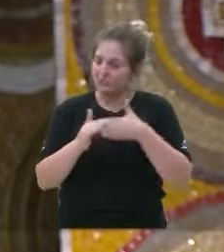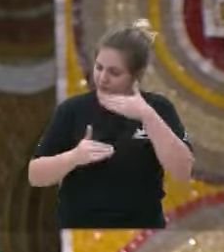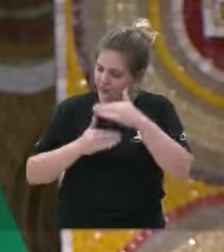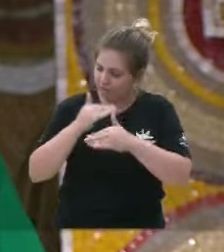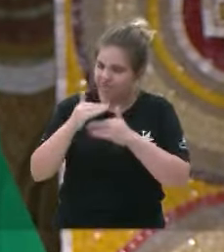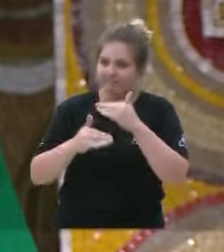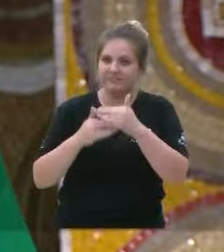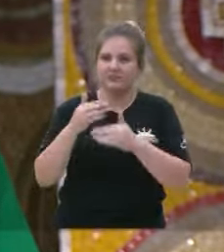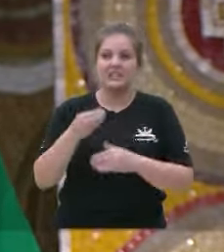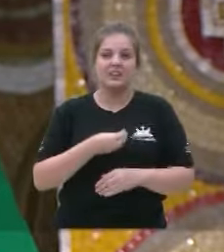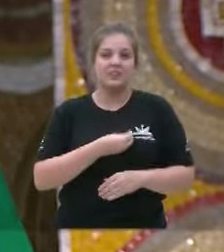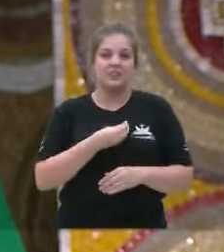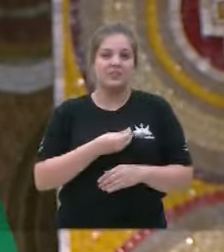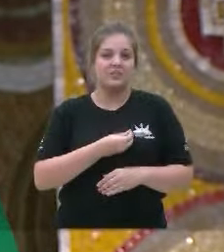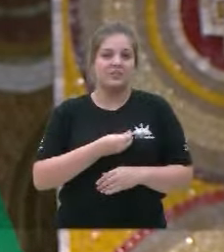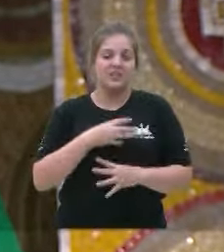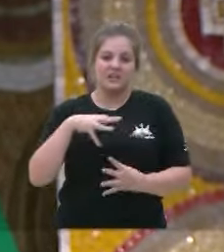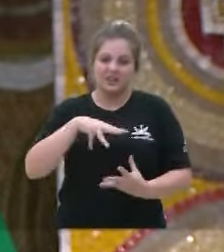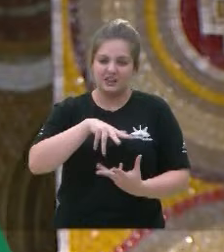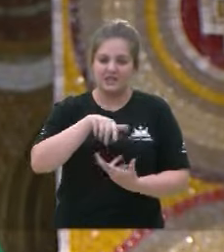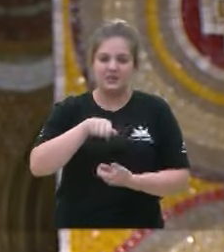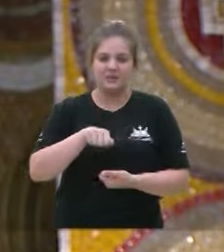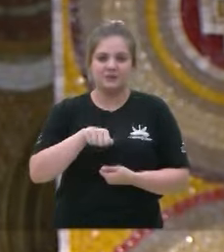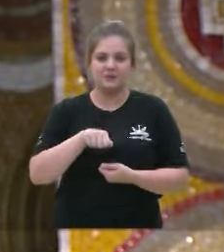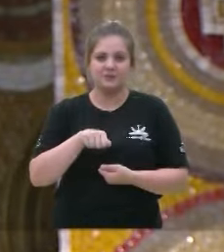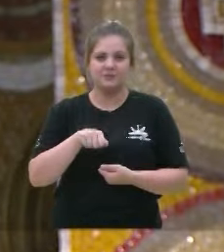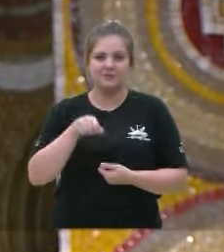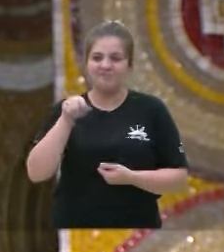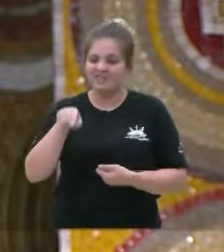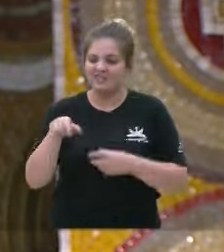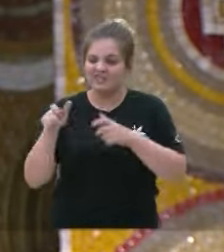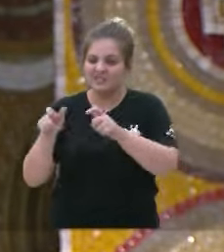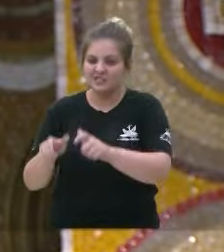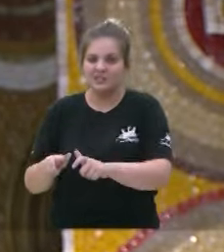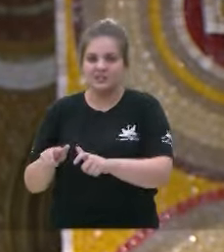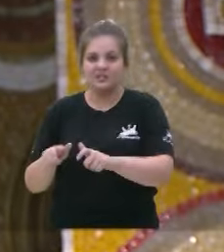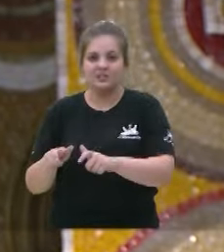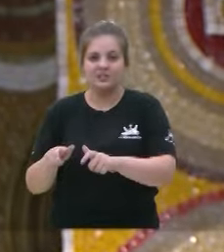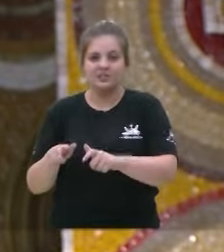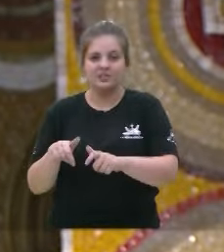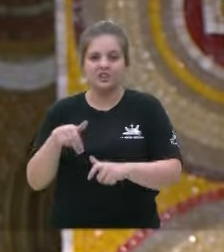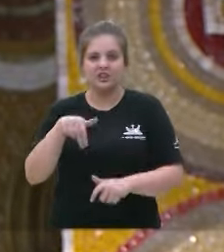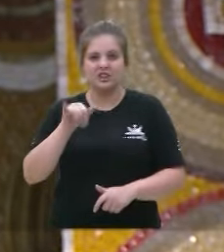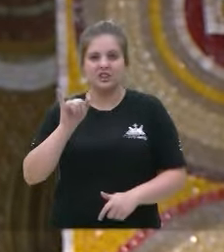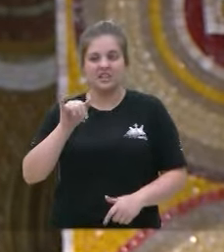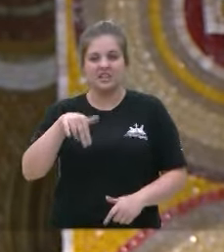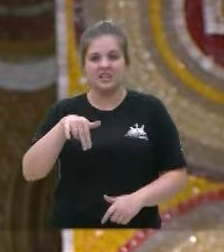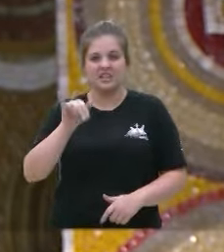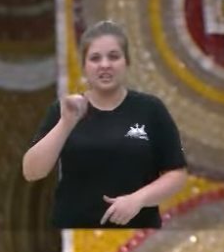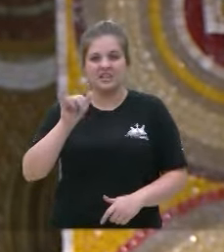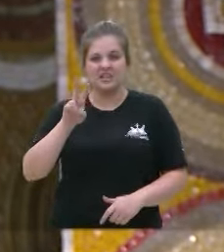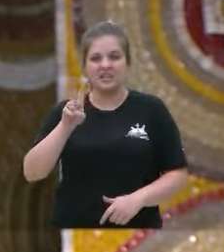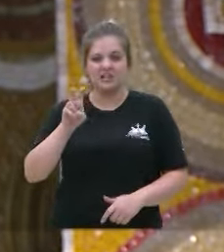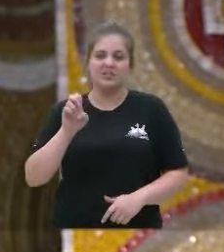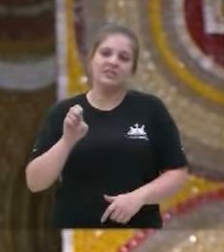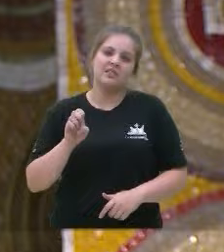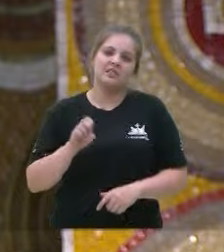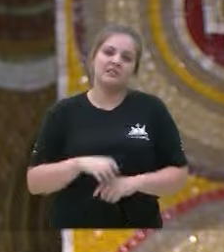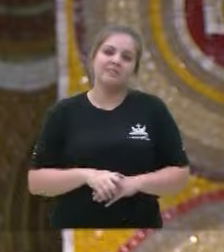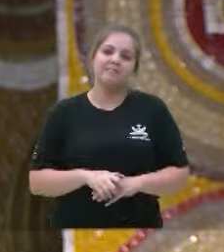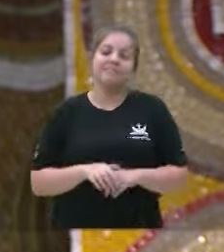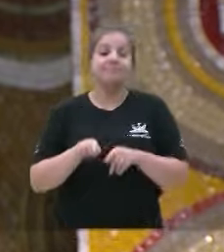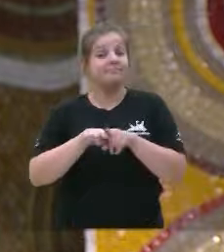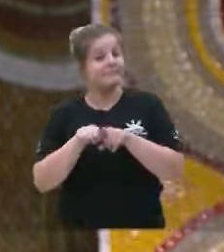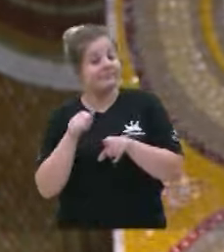na vida desta nação desta cidade de nínive E é exatamente isso